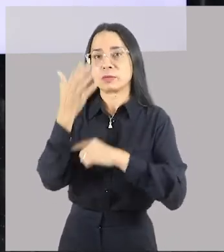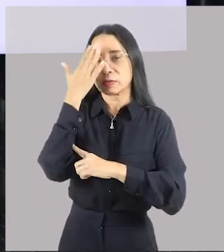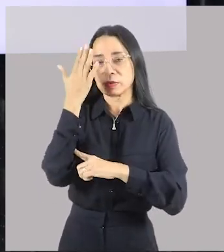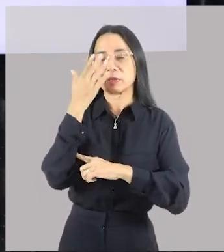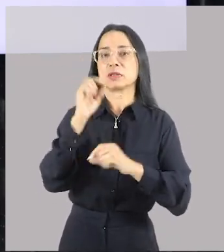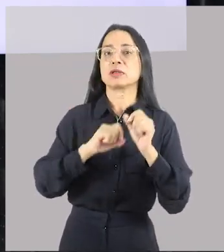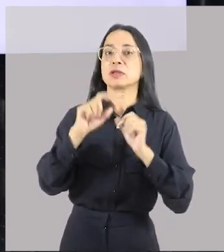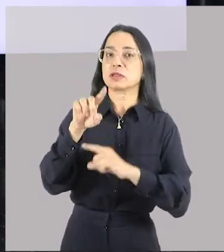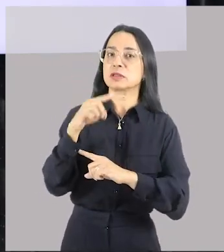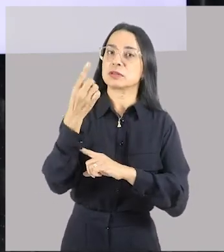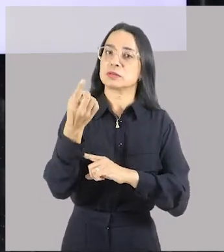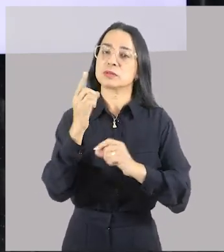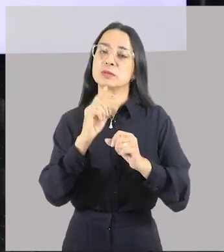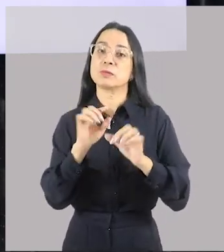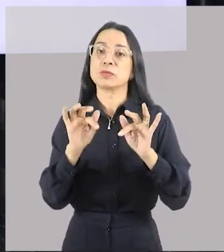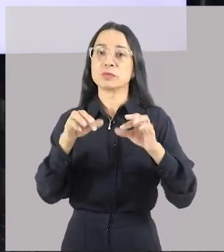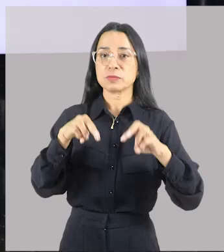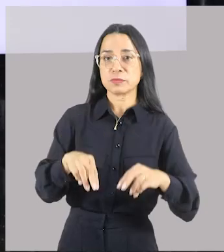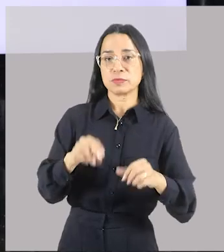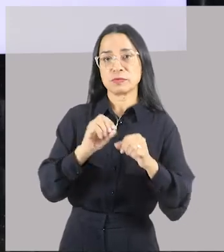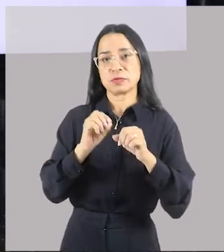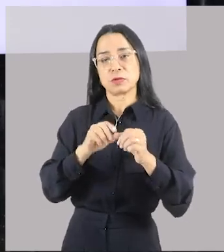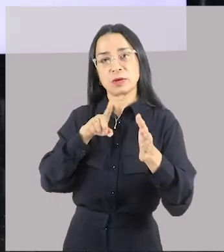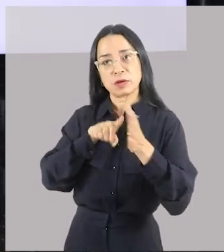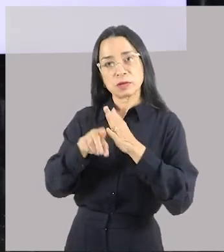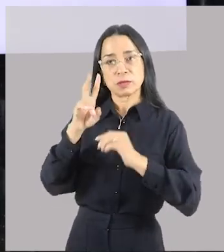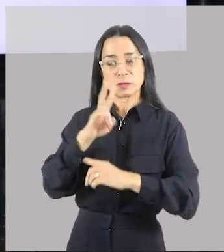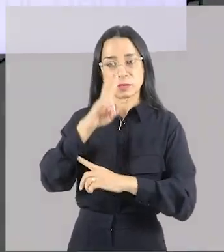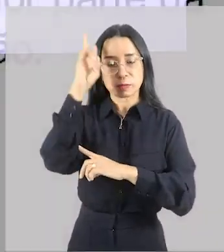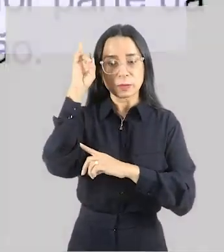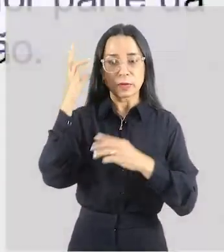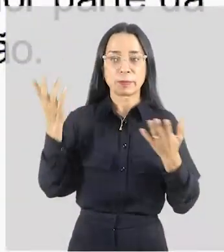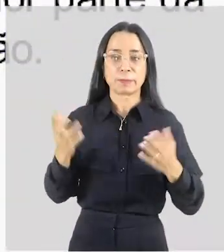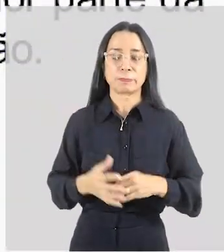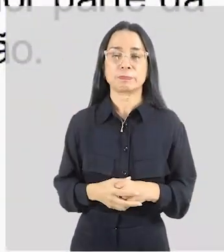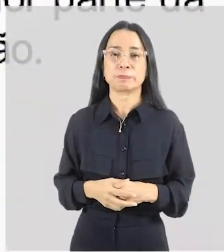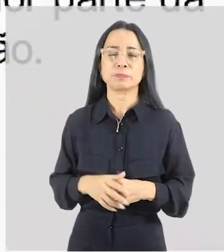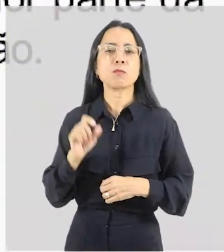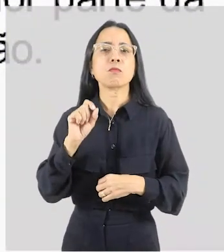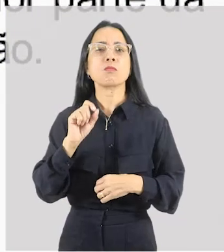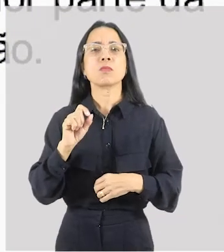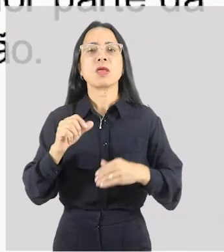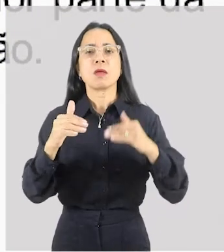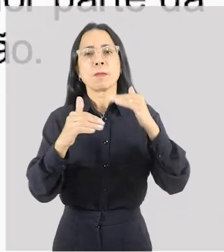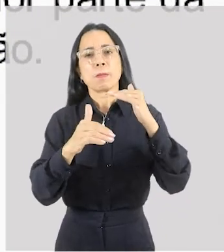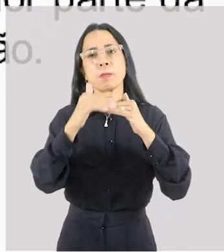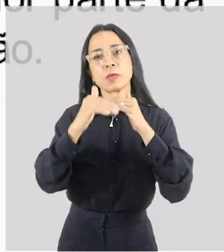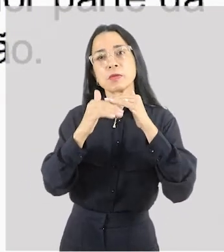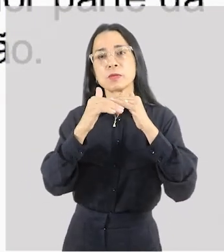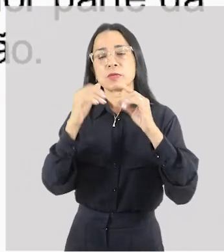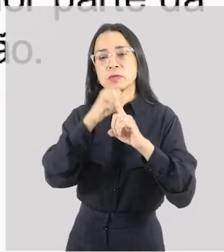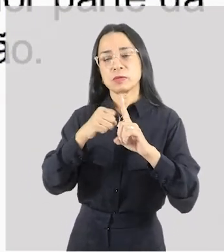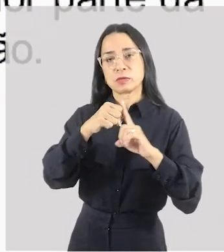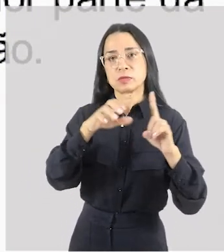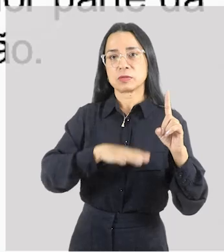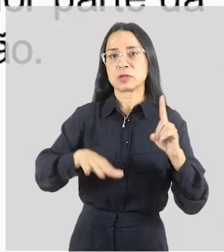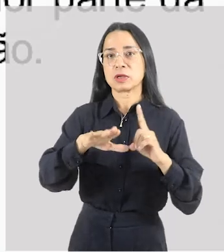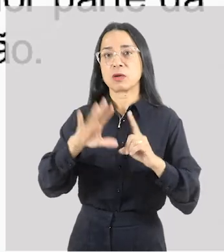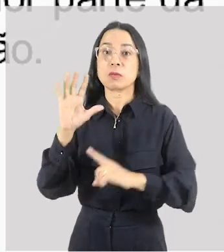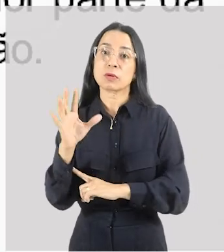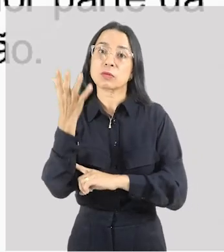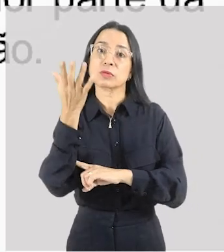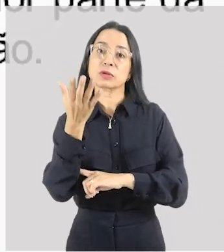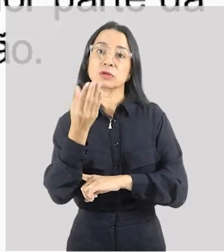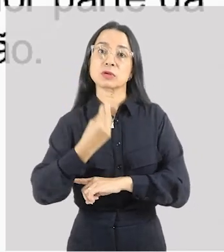uma questão de vestibular, a gente junto, né? Todo mundo junto? Vamos lá então. Desigualdade social é um fenômeno existente